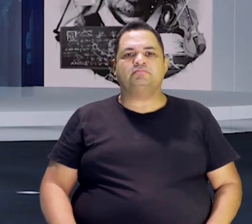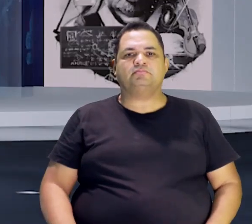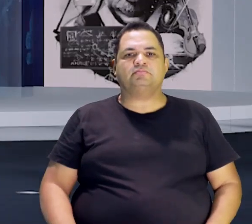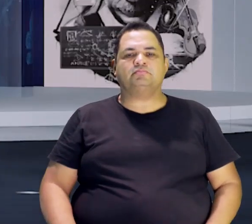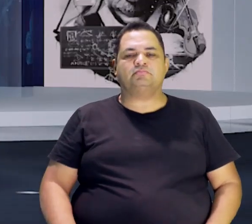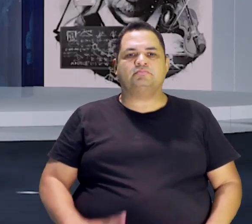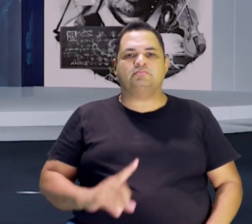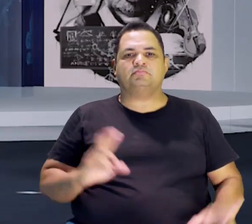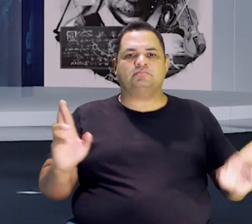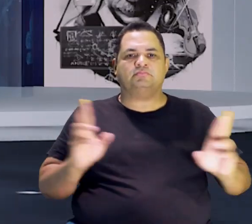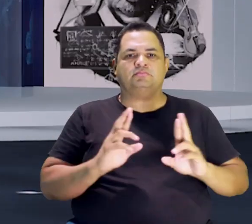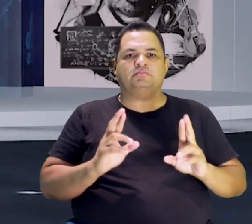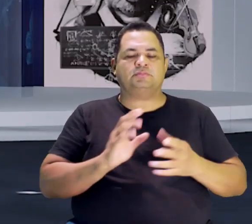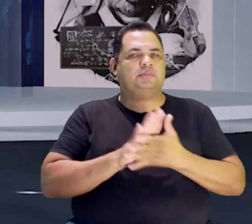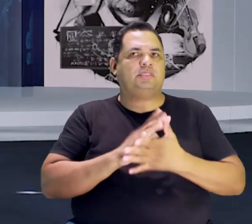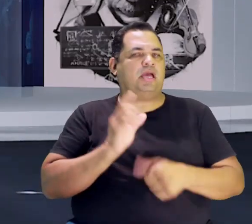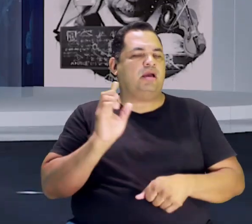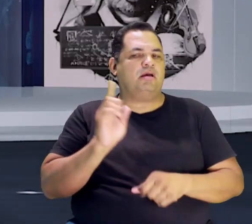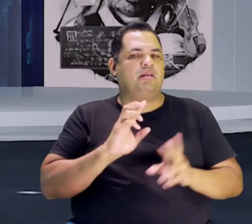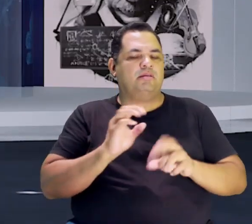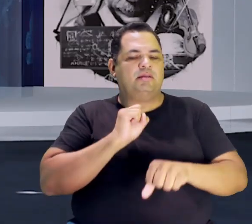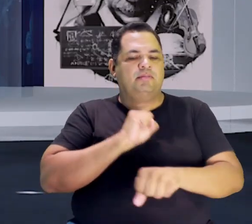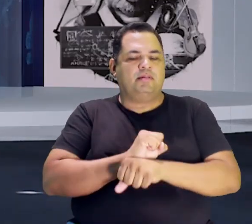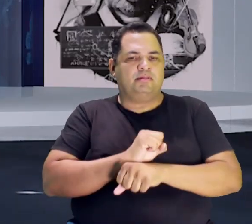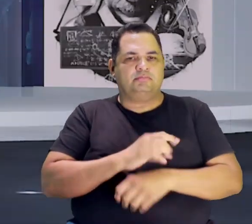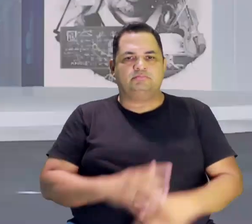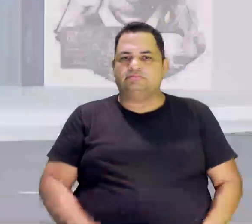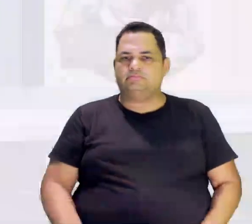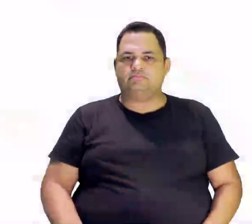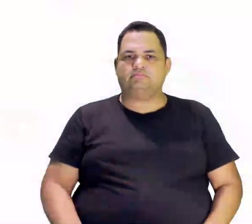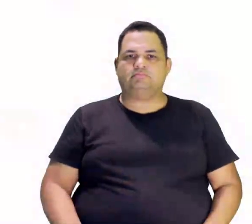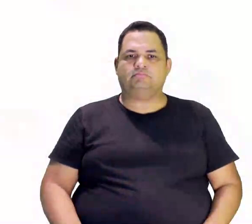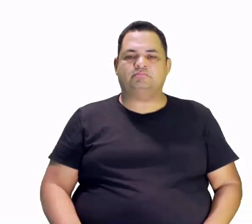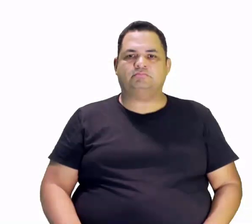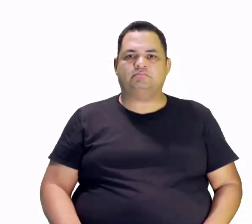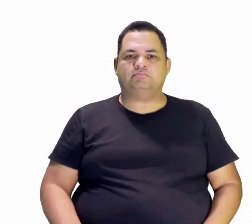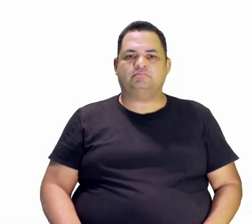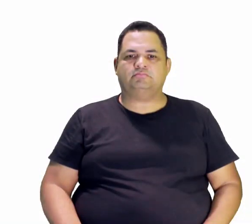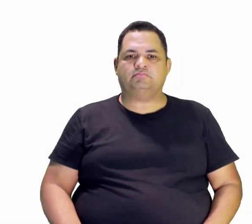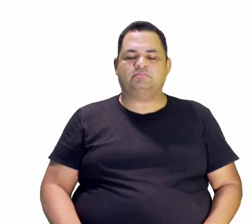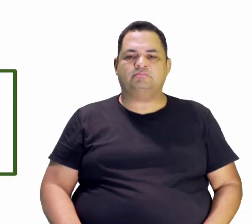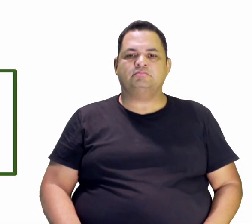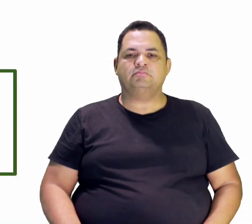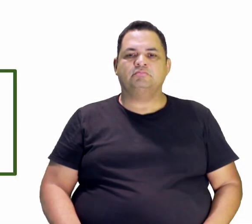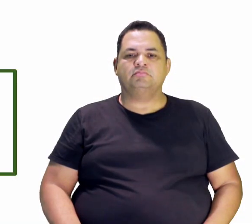está relacionado com a palavra parado, tá? Vamos lá então.